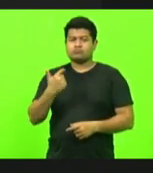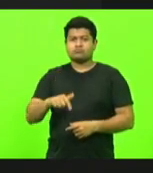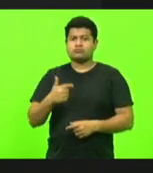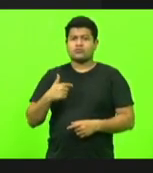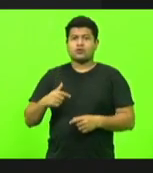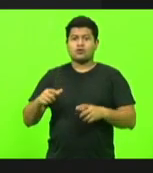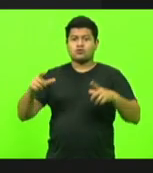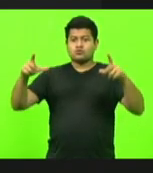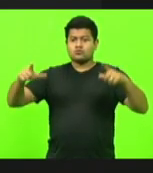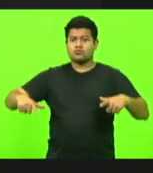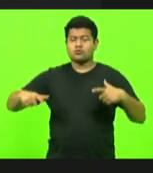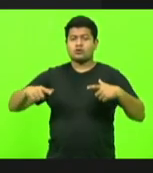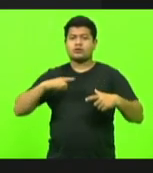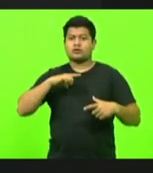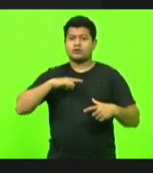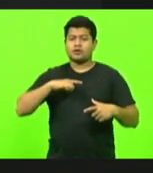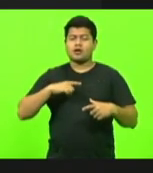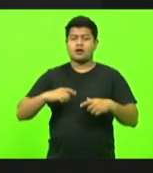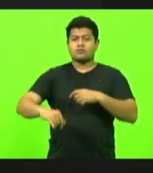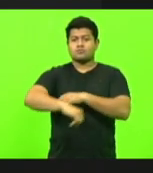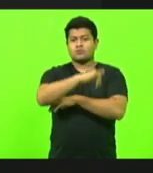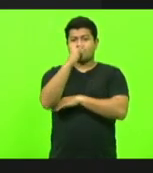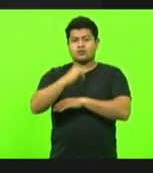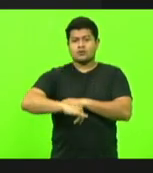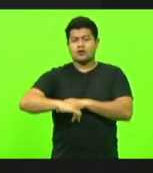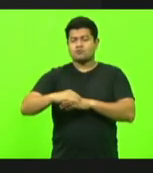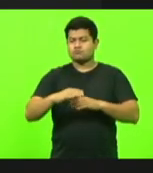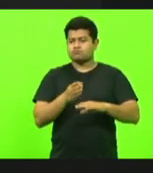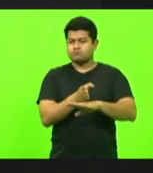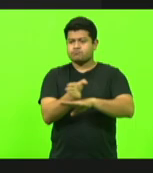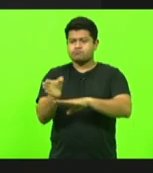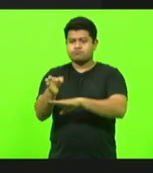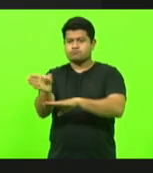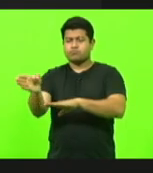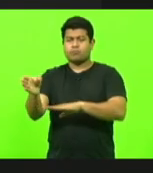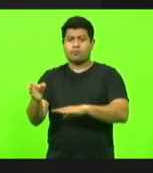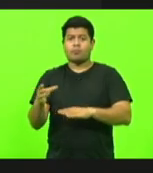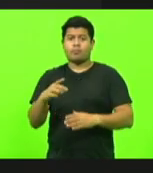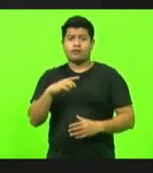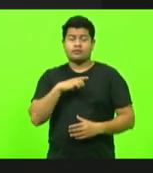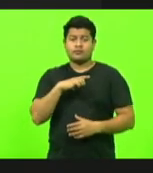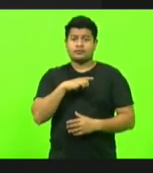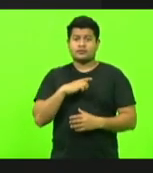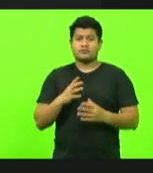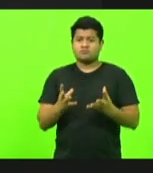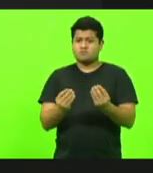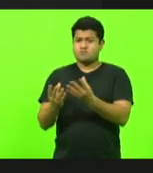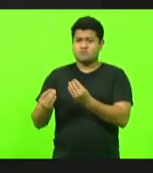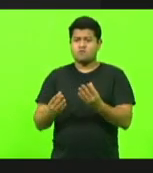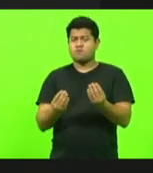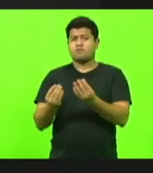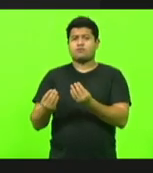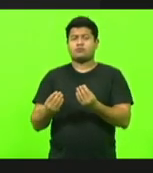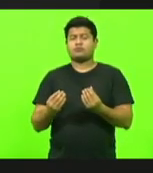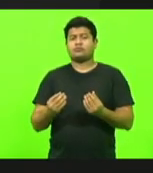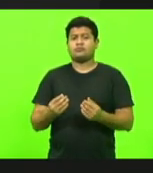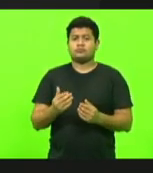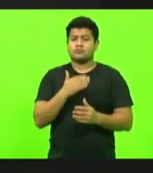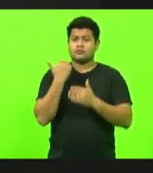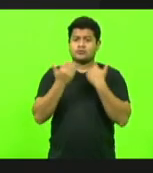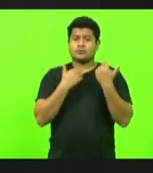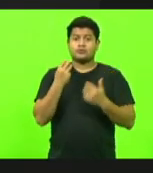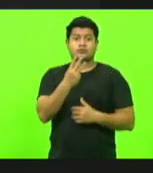são de passagem desses animais e que têm causado uma mortalidade muito grande. São 32